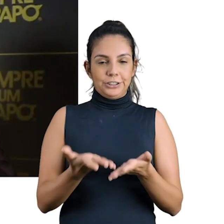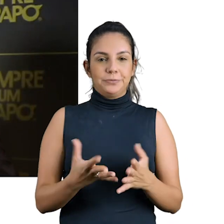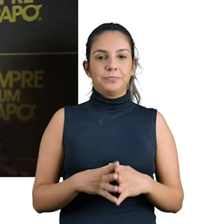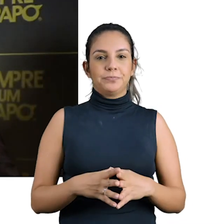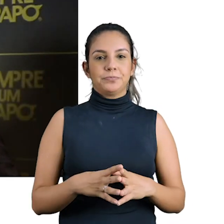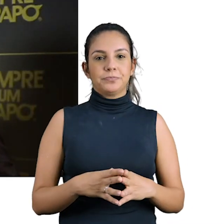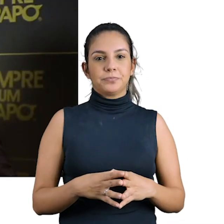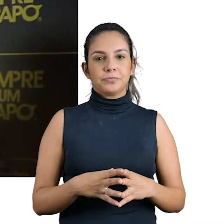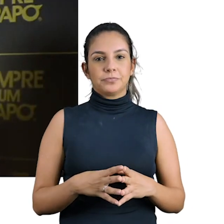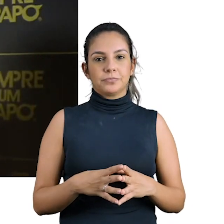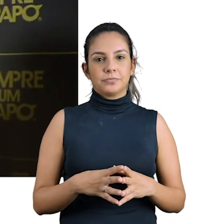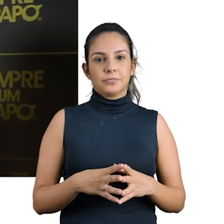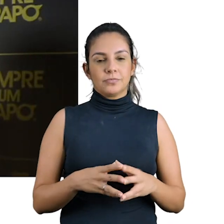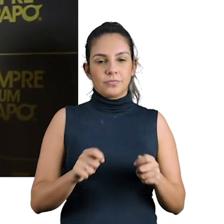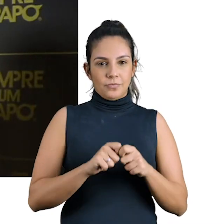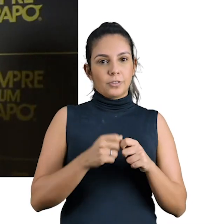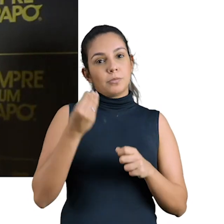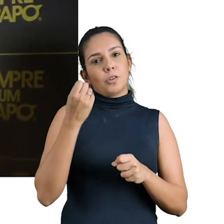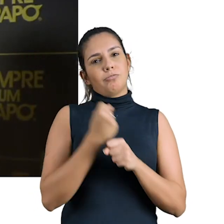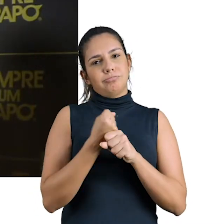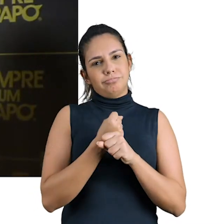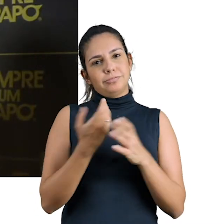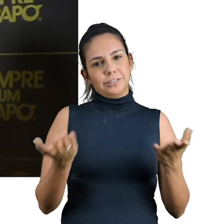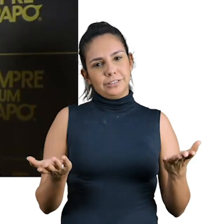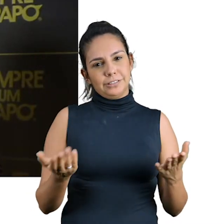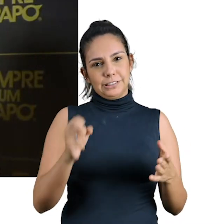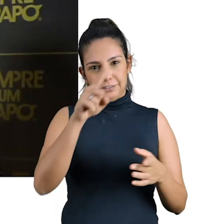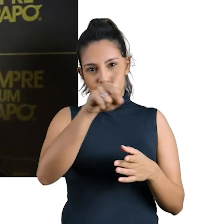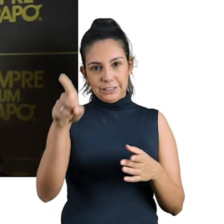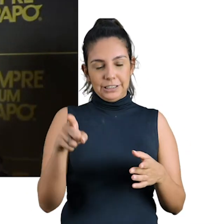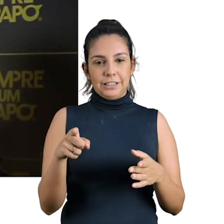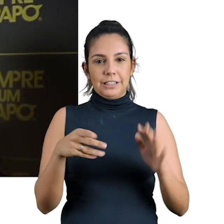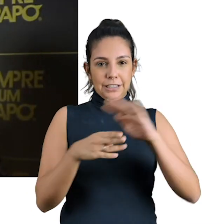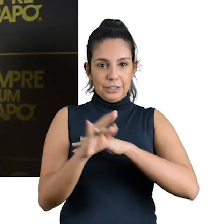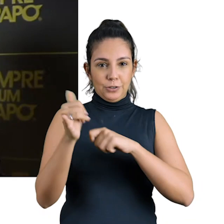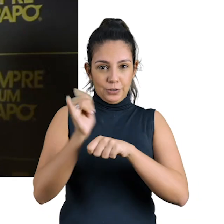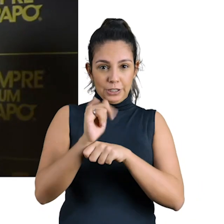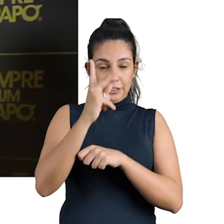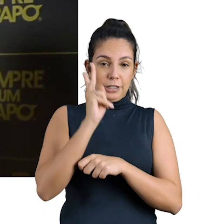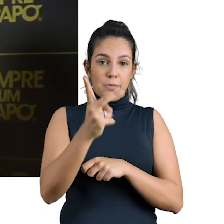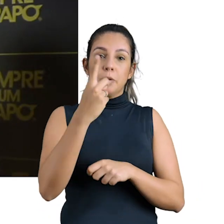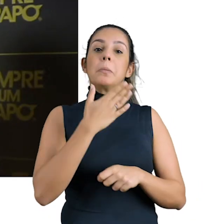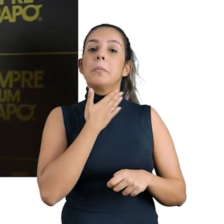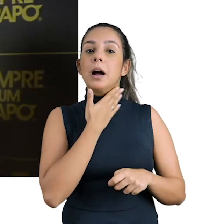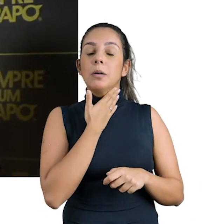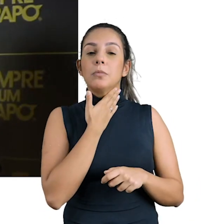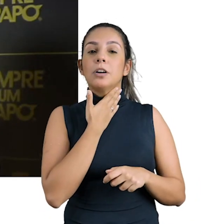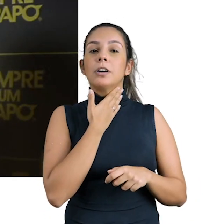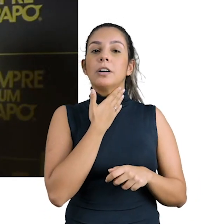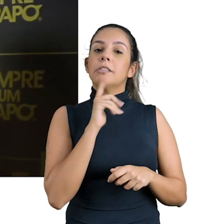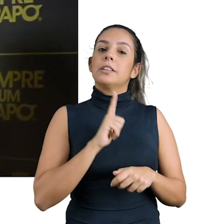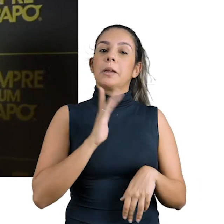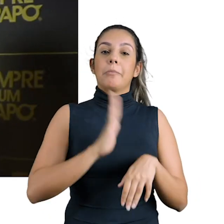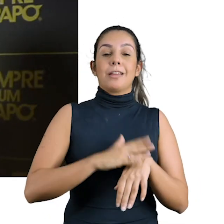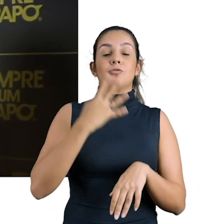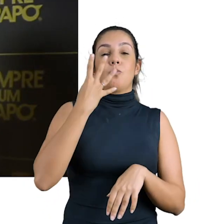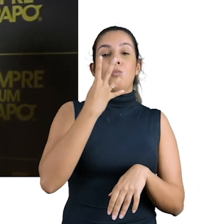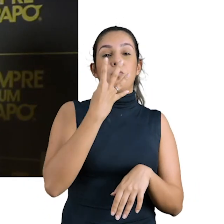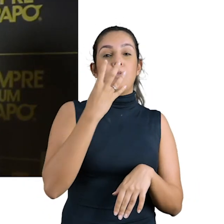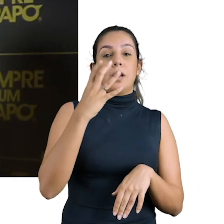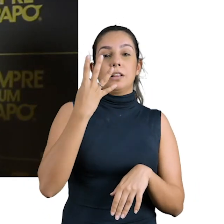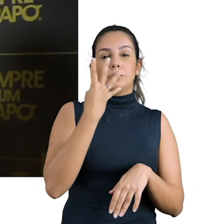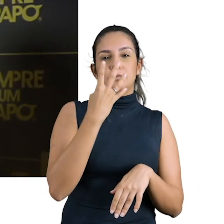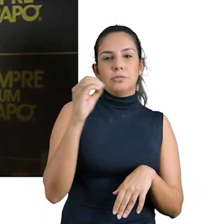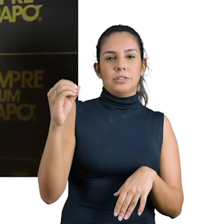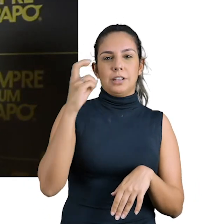né? Se bem que eu já faço isso há tantos anos, né? Se vocês entrarem no YouTube do Sempre um Papo, lá tem mais de